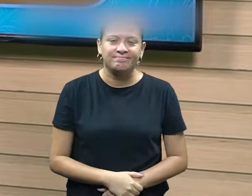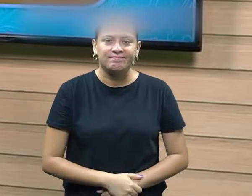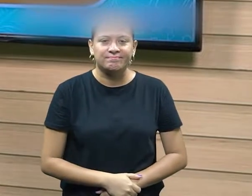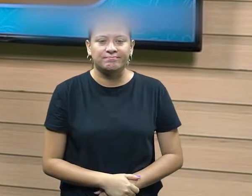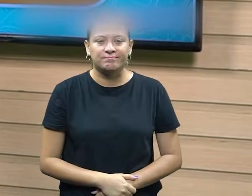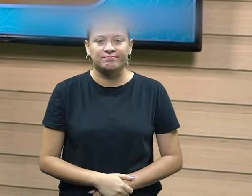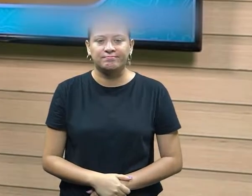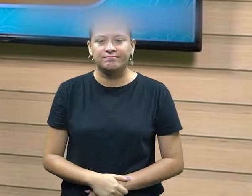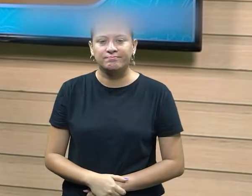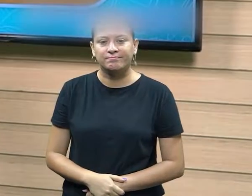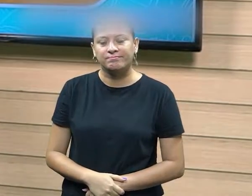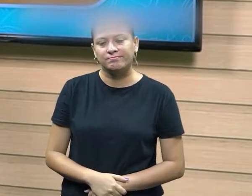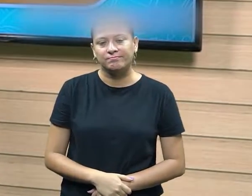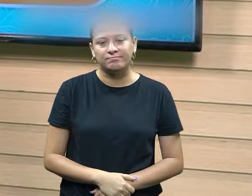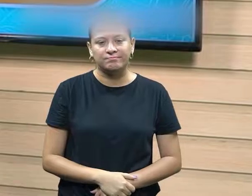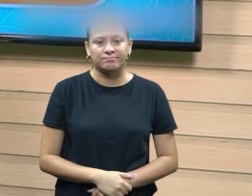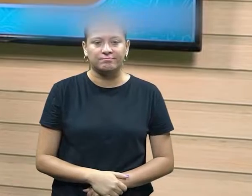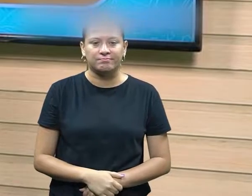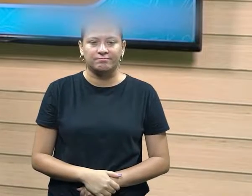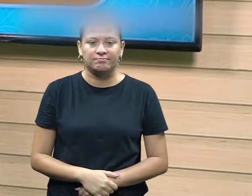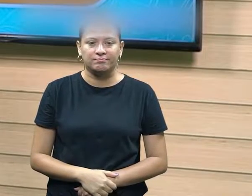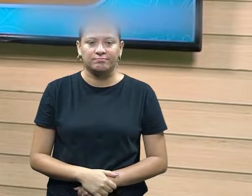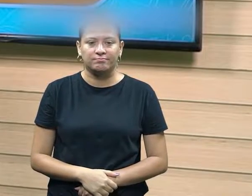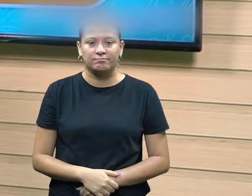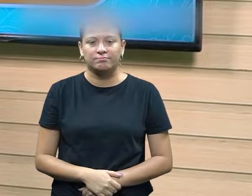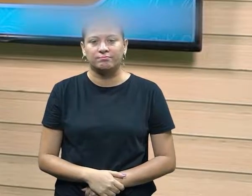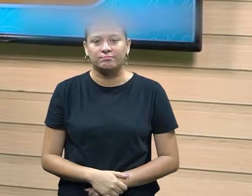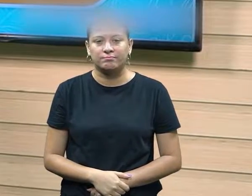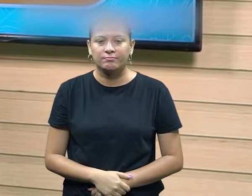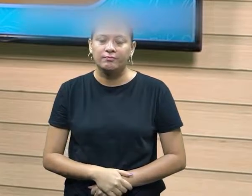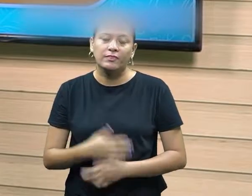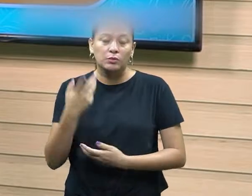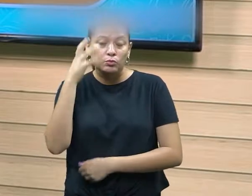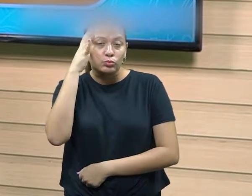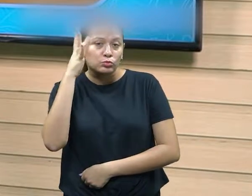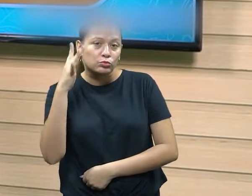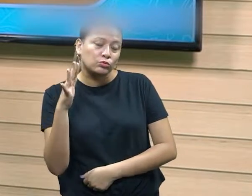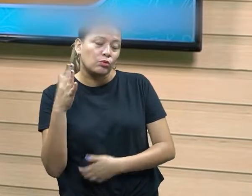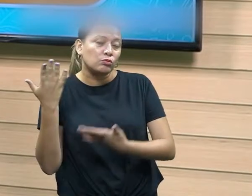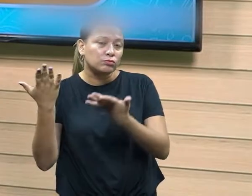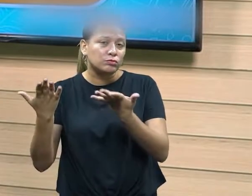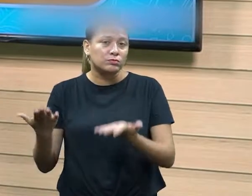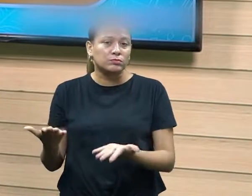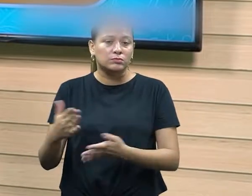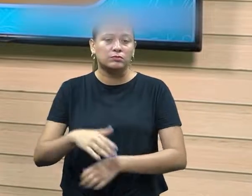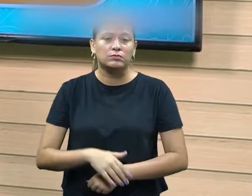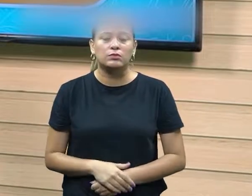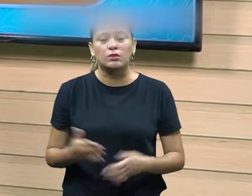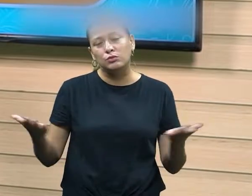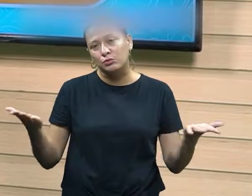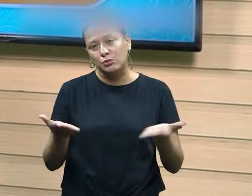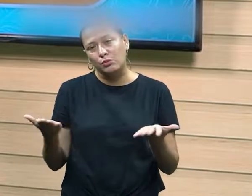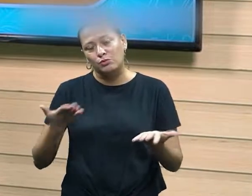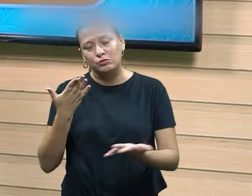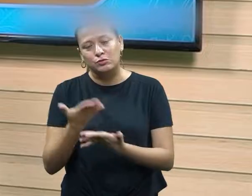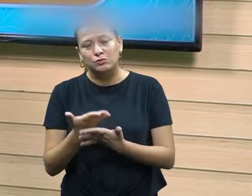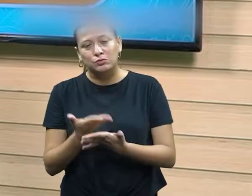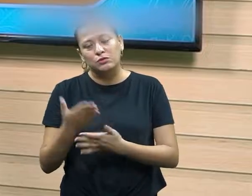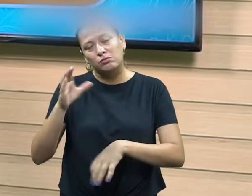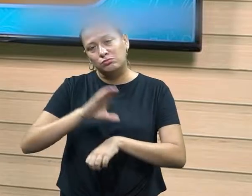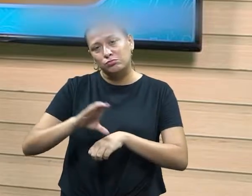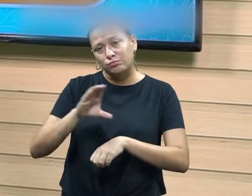não é mesmo. A própria questão mesmo do sonho de vocês estar nesse estudo, né, nesse